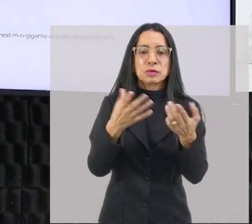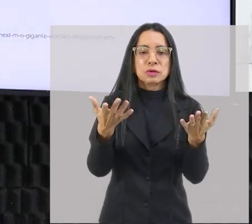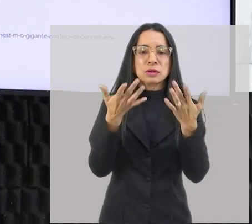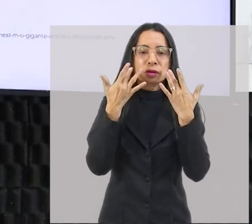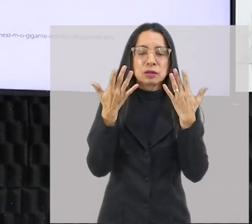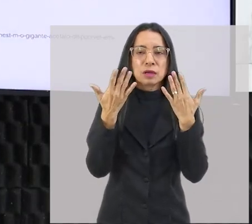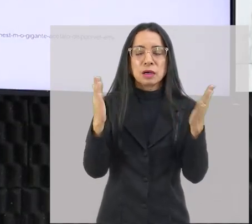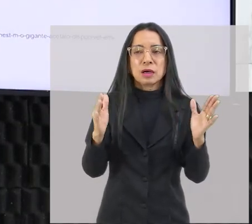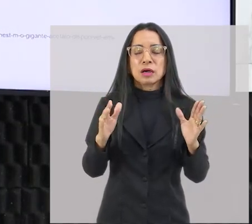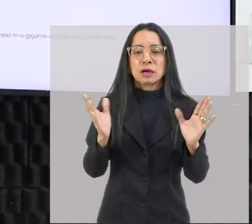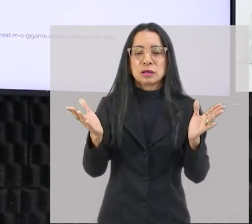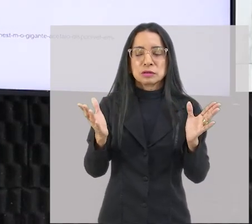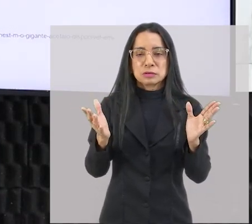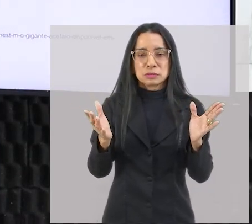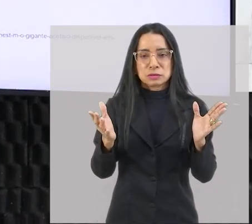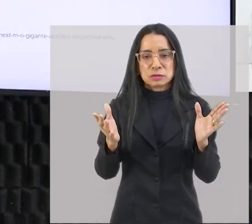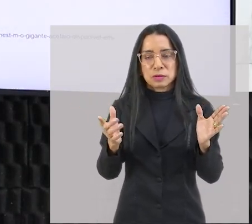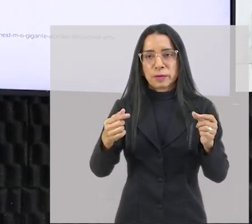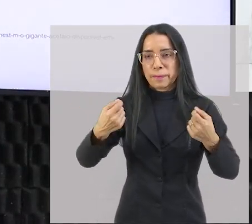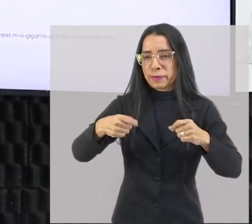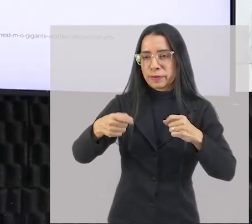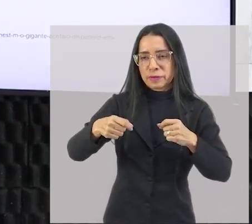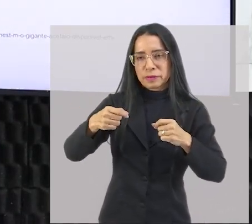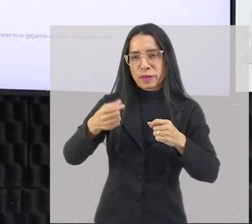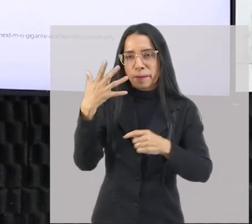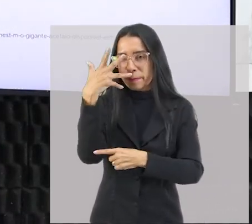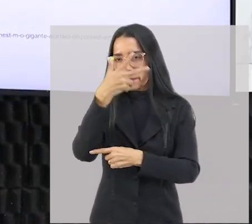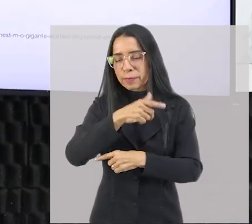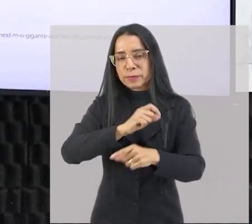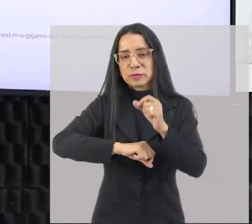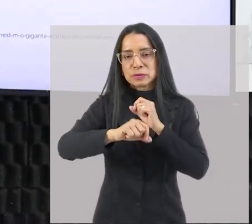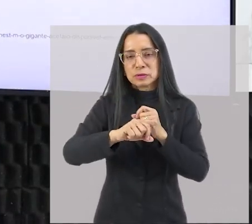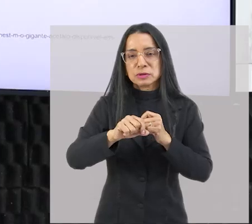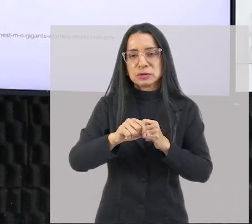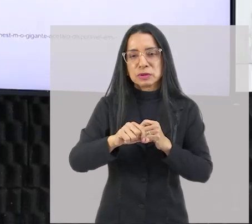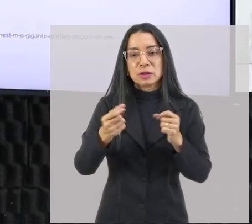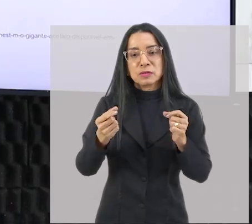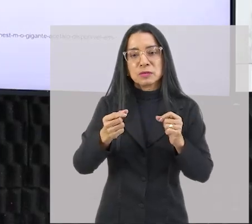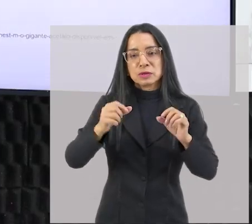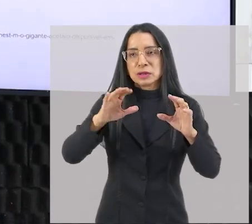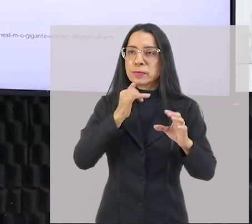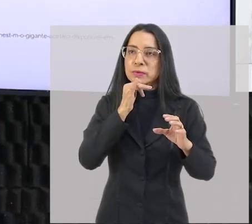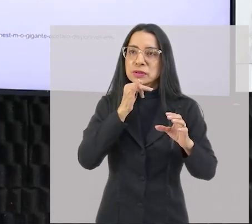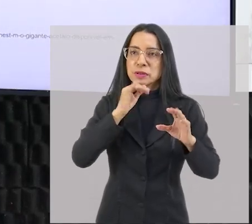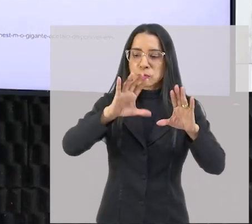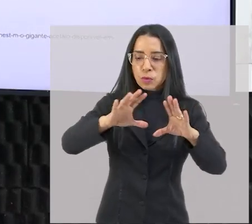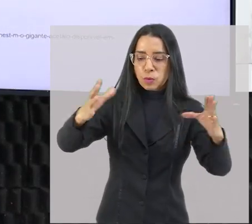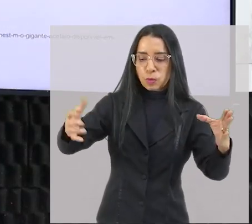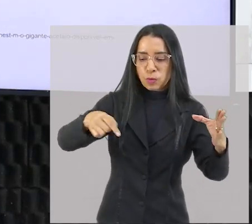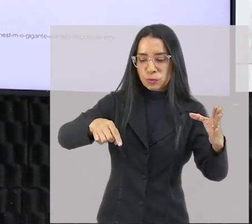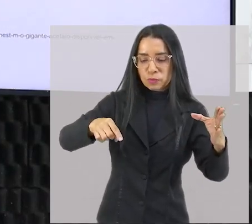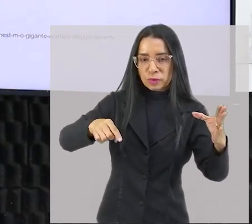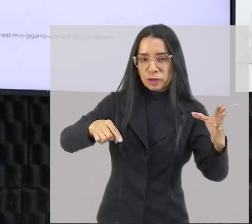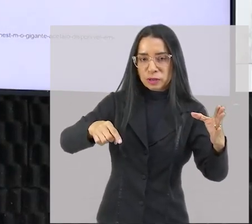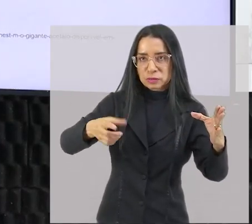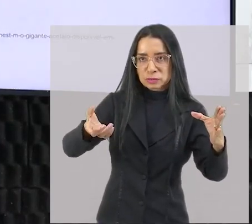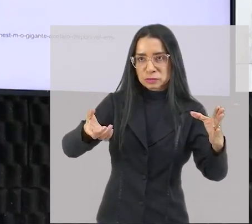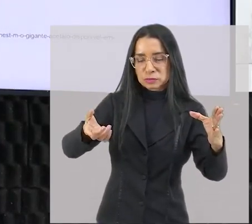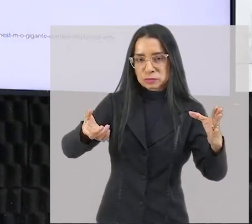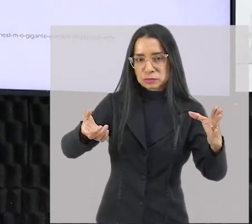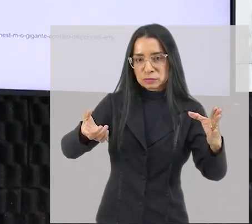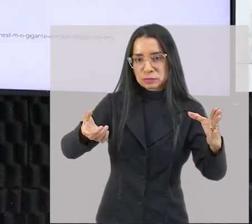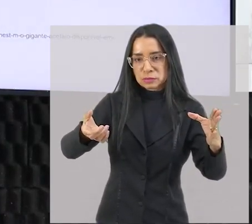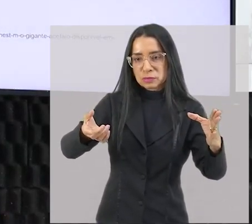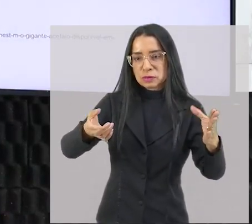arte convencional ela tem que ser esteticamente bonitinha e você coloca um vaso sanitário, como é o caso da obra de Duchamp, aquele vaso